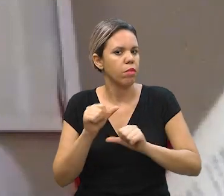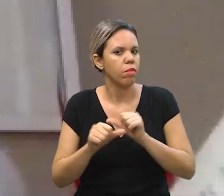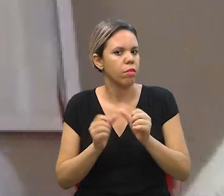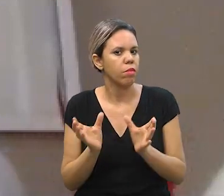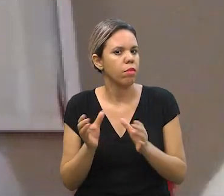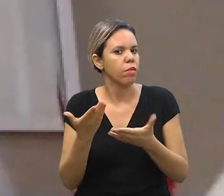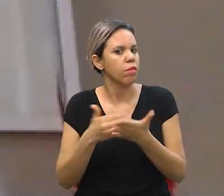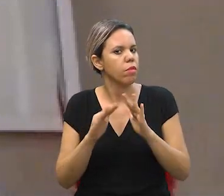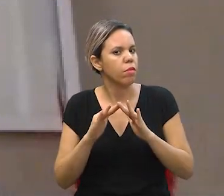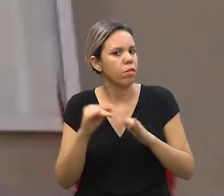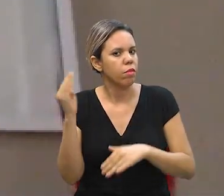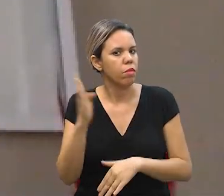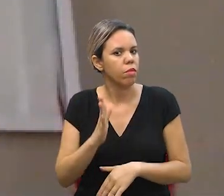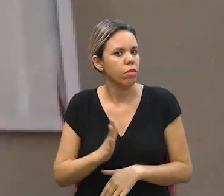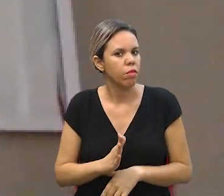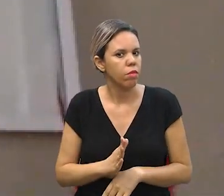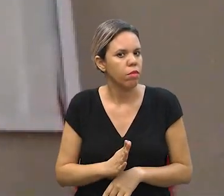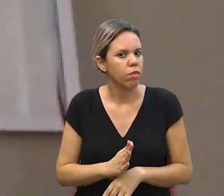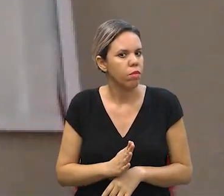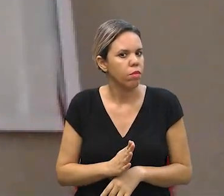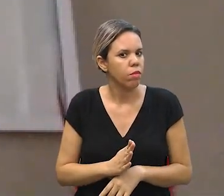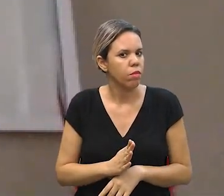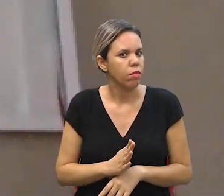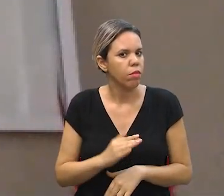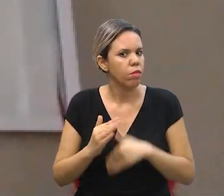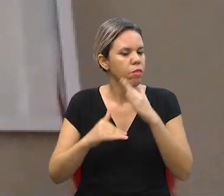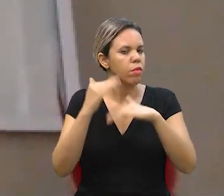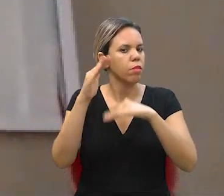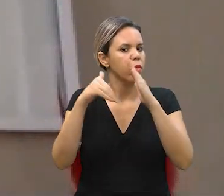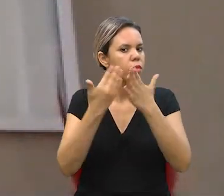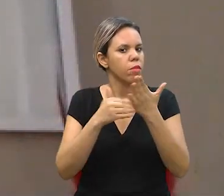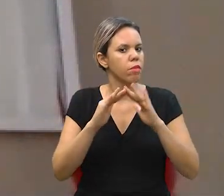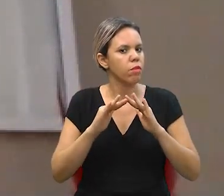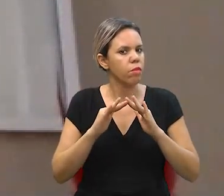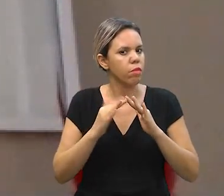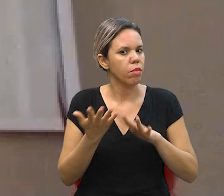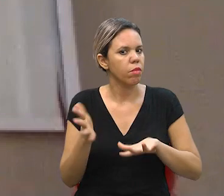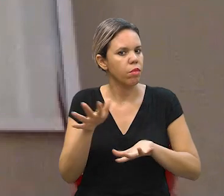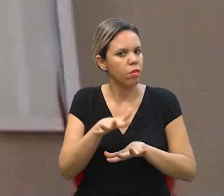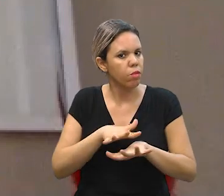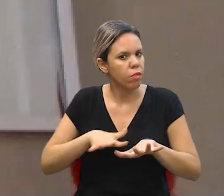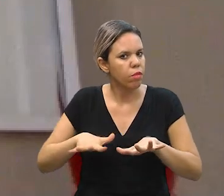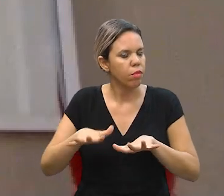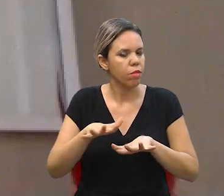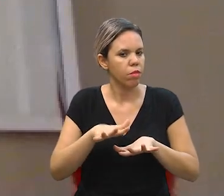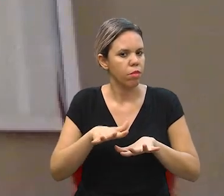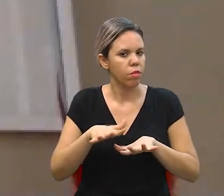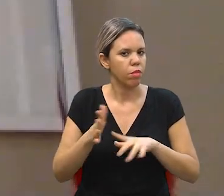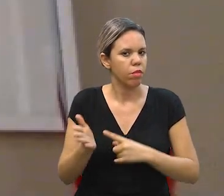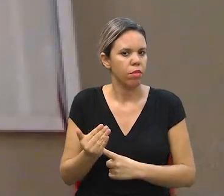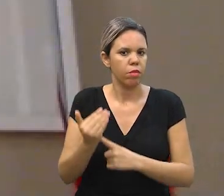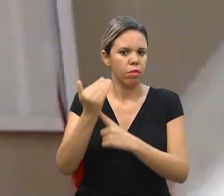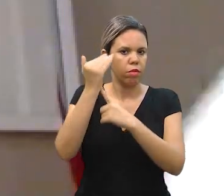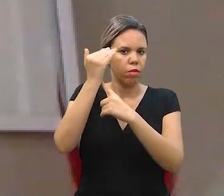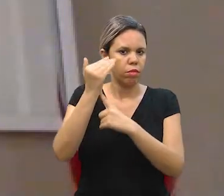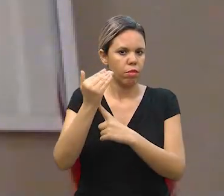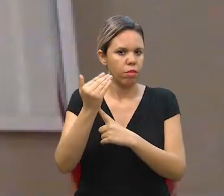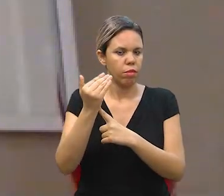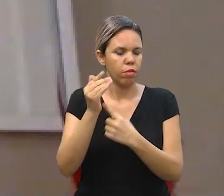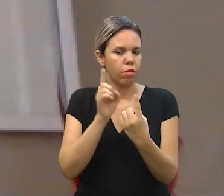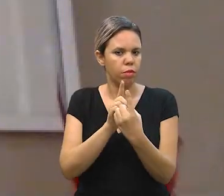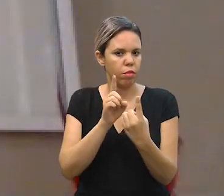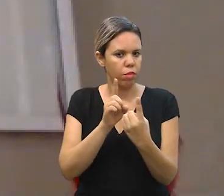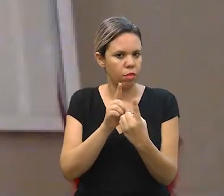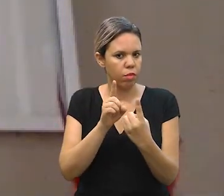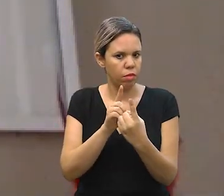mudou na escola no Brasil? Construir uma escola inclusiva. Tecnologia assistiva